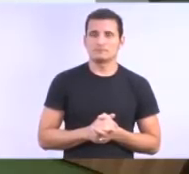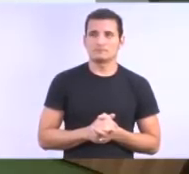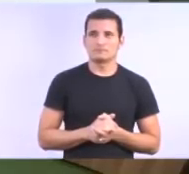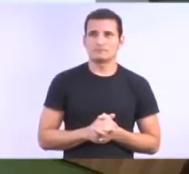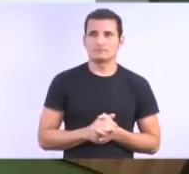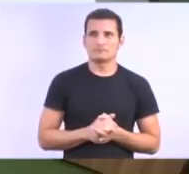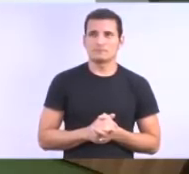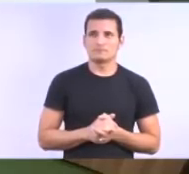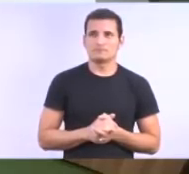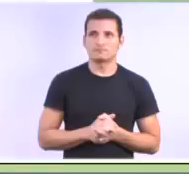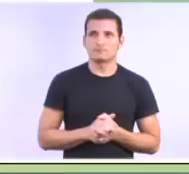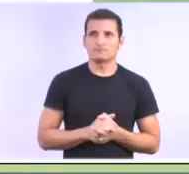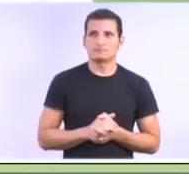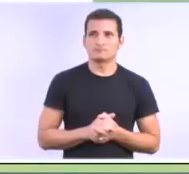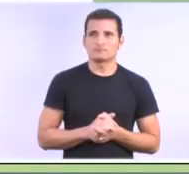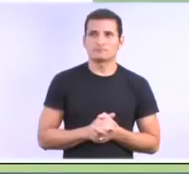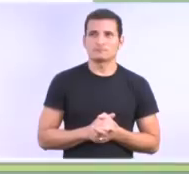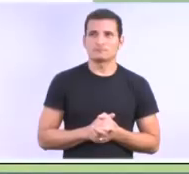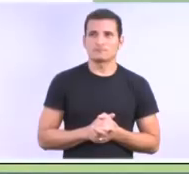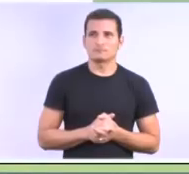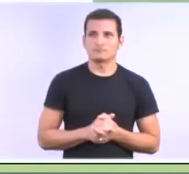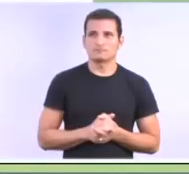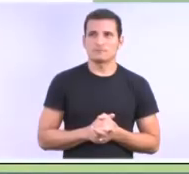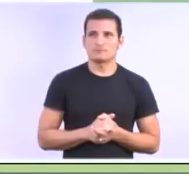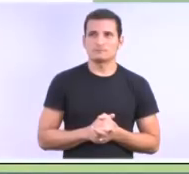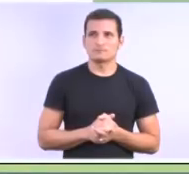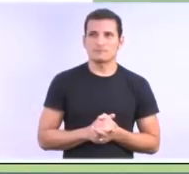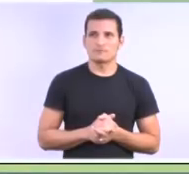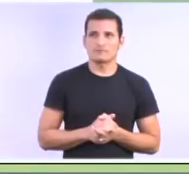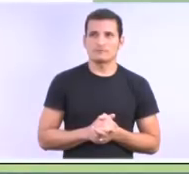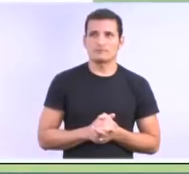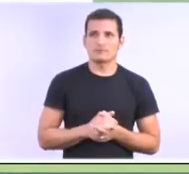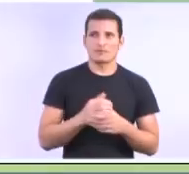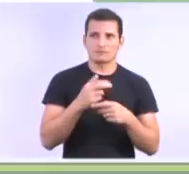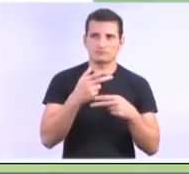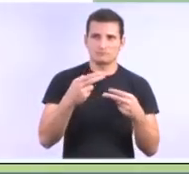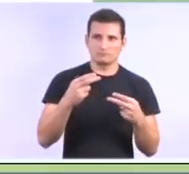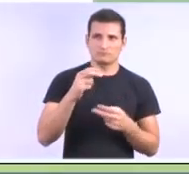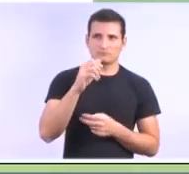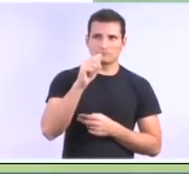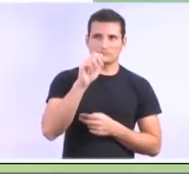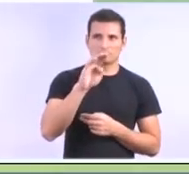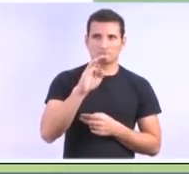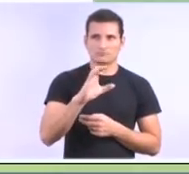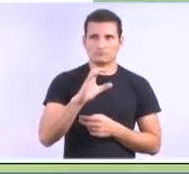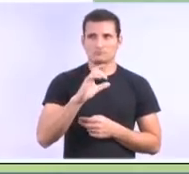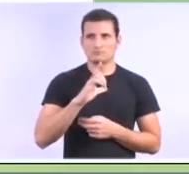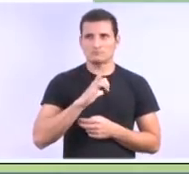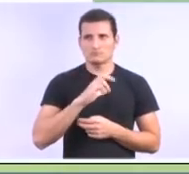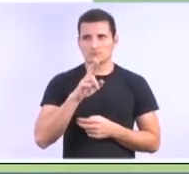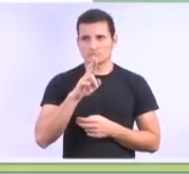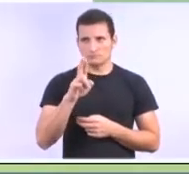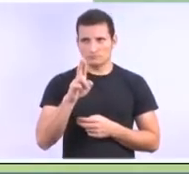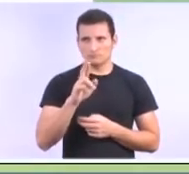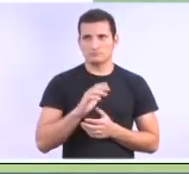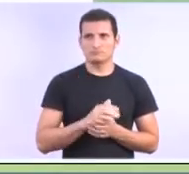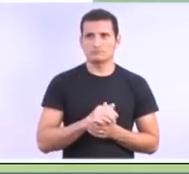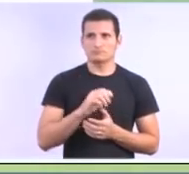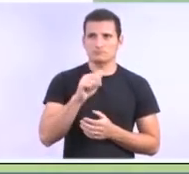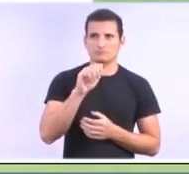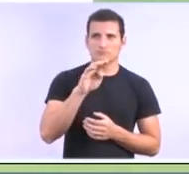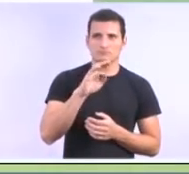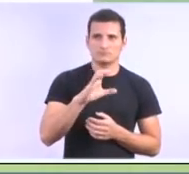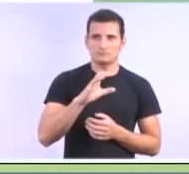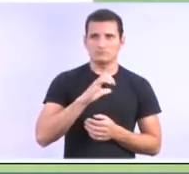lógico. Então você vai lá, olha, o objeto ABC tem nome. O objeto ABC tem